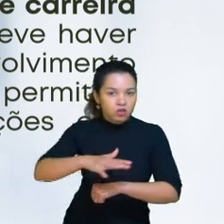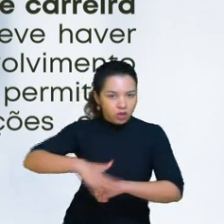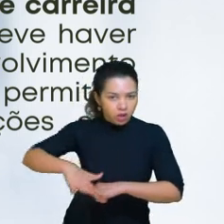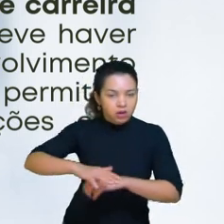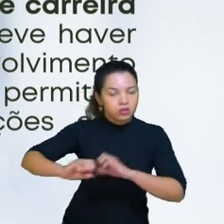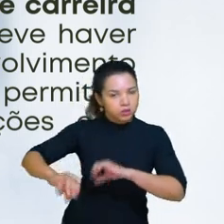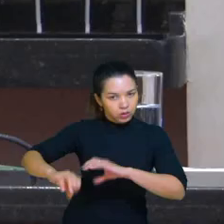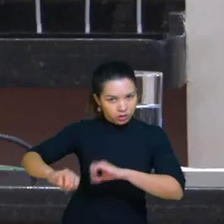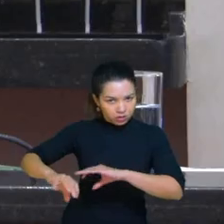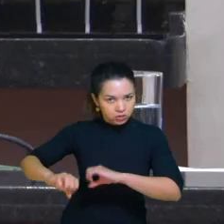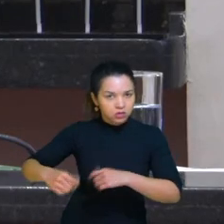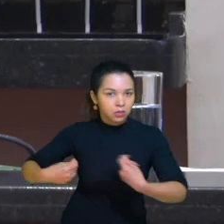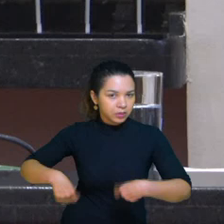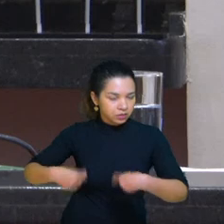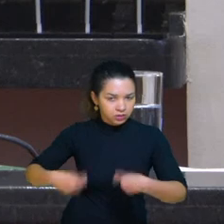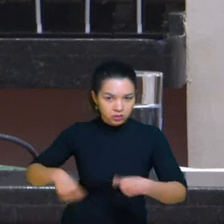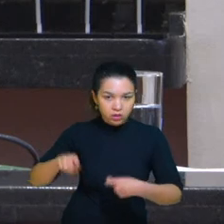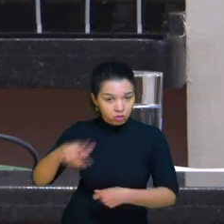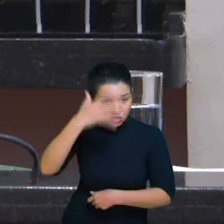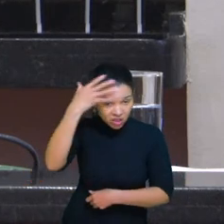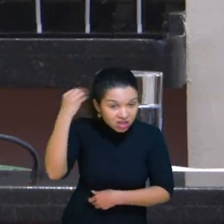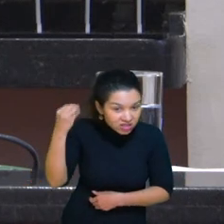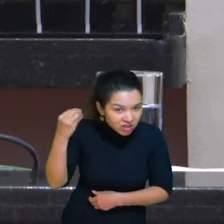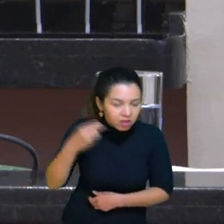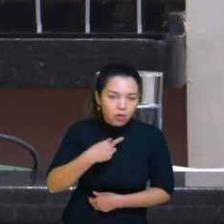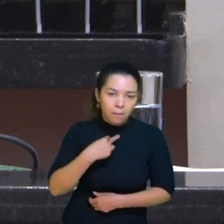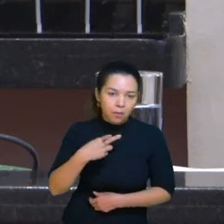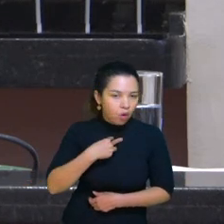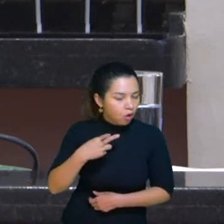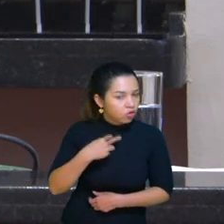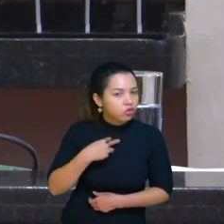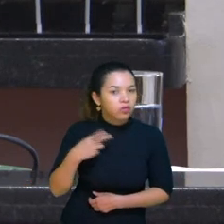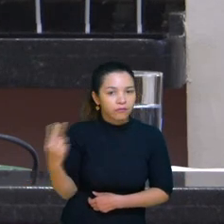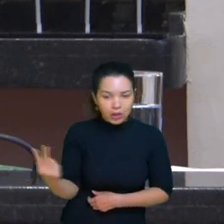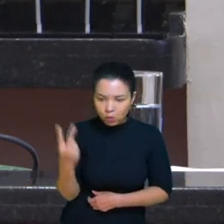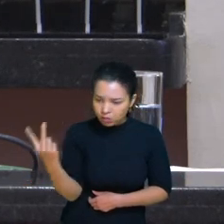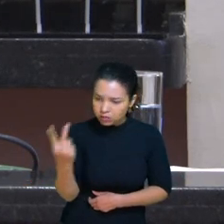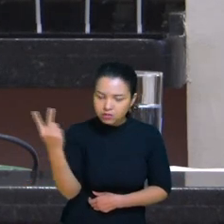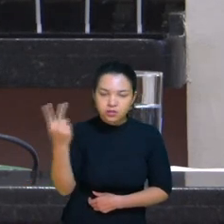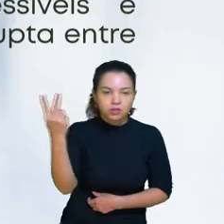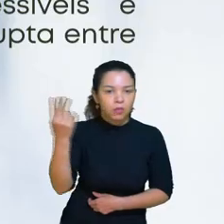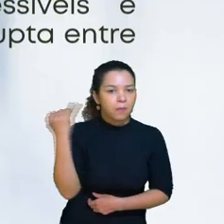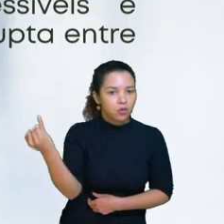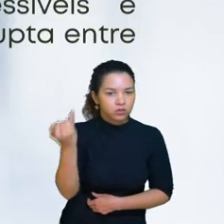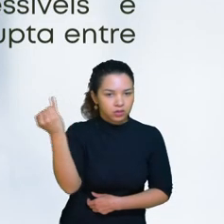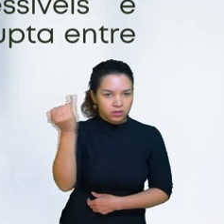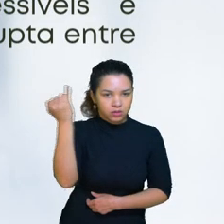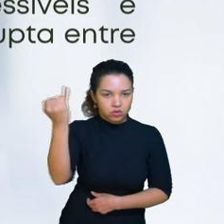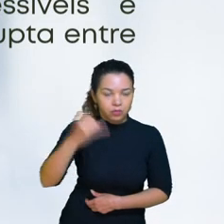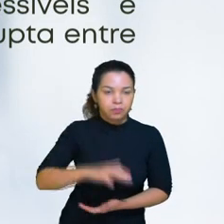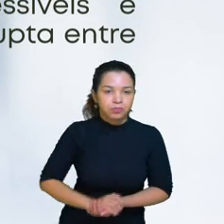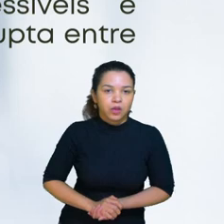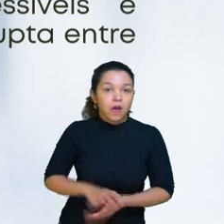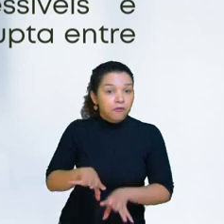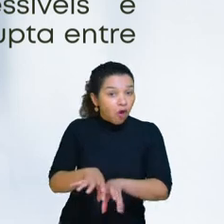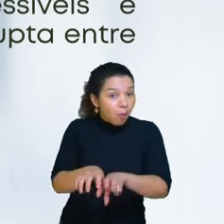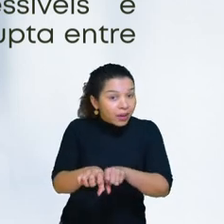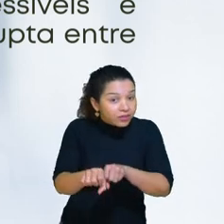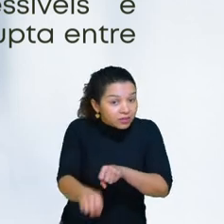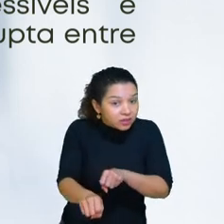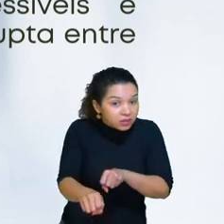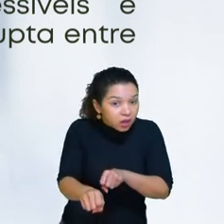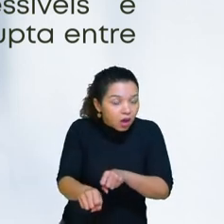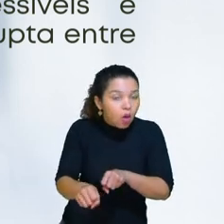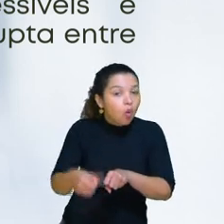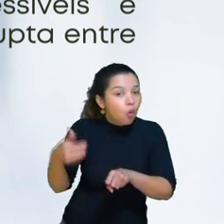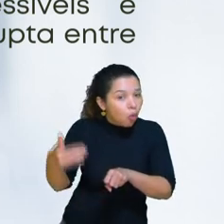valorização em nenhum momento porque ela é importante a formação continuada de professores assim como a inicial